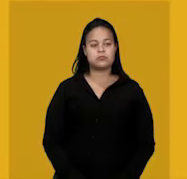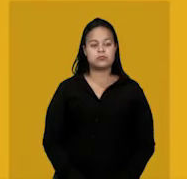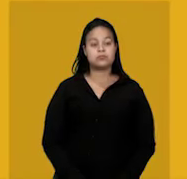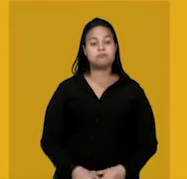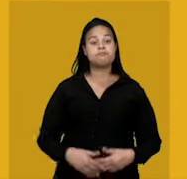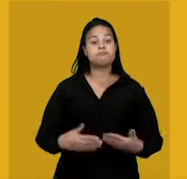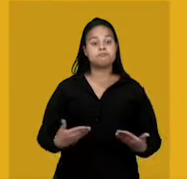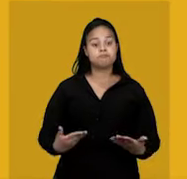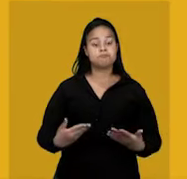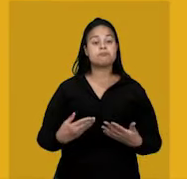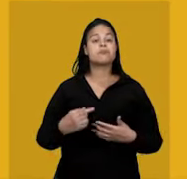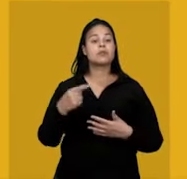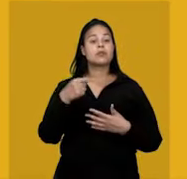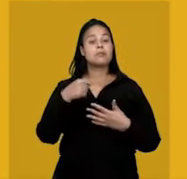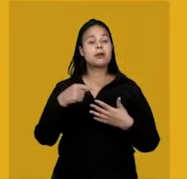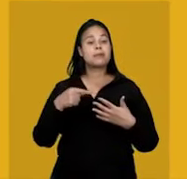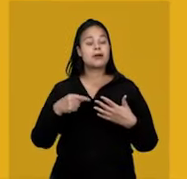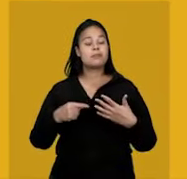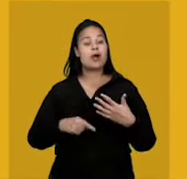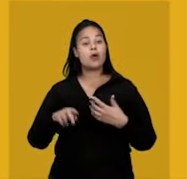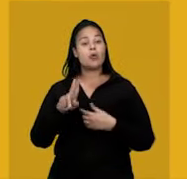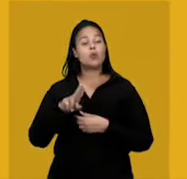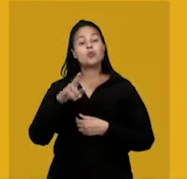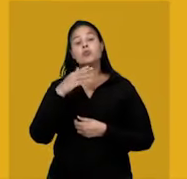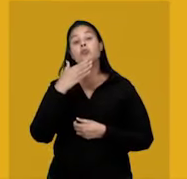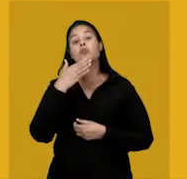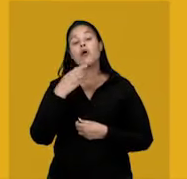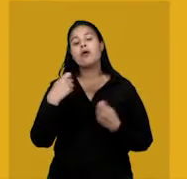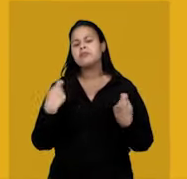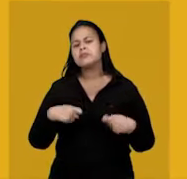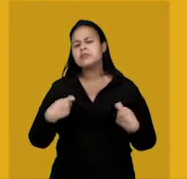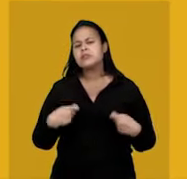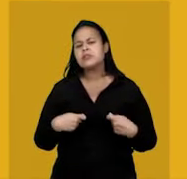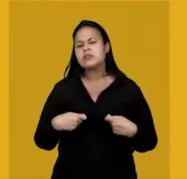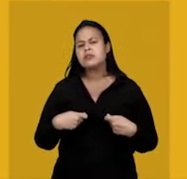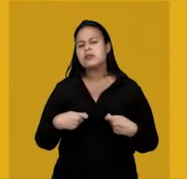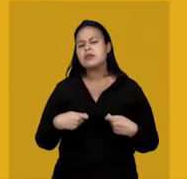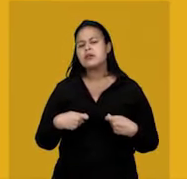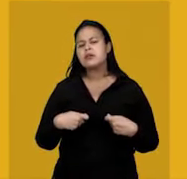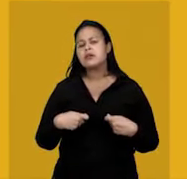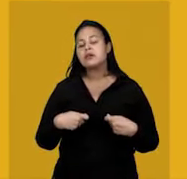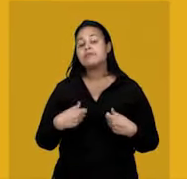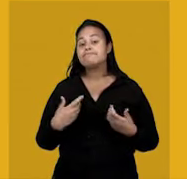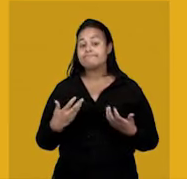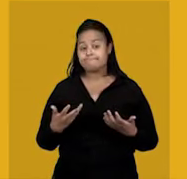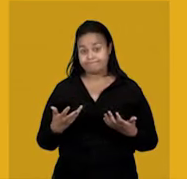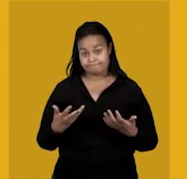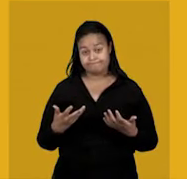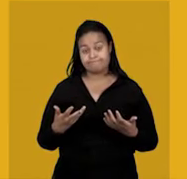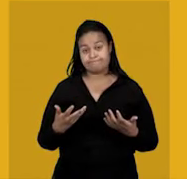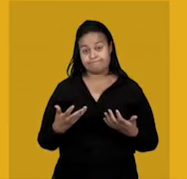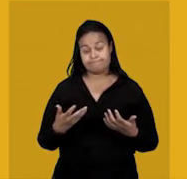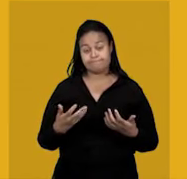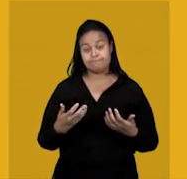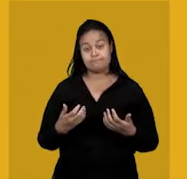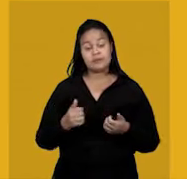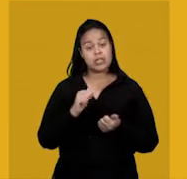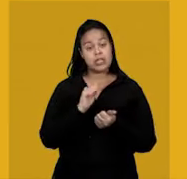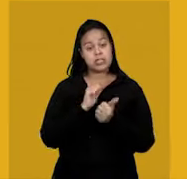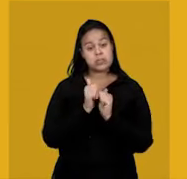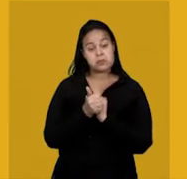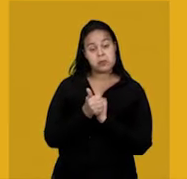Em quais atividades o uso do capacete se faz necessário? Em atividades esportivas, como,